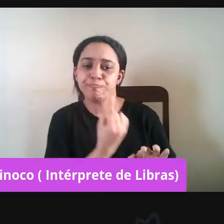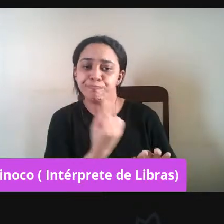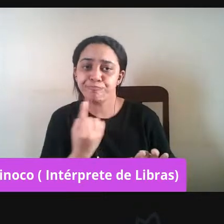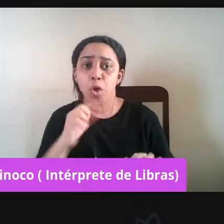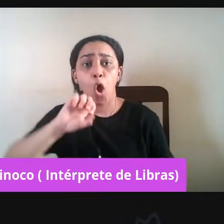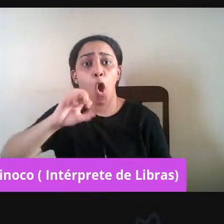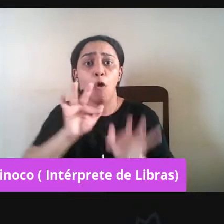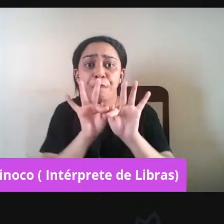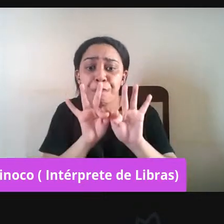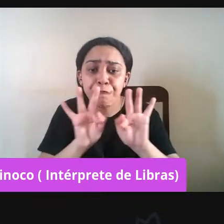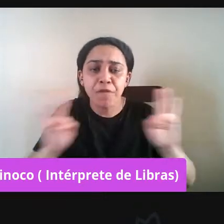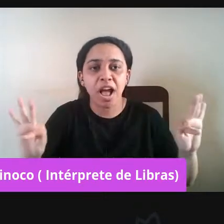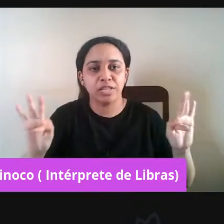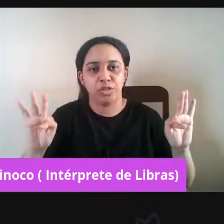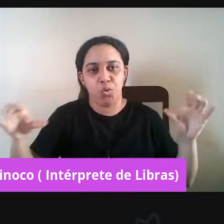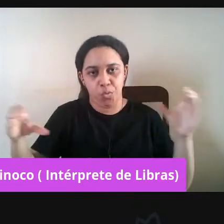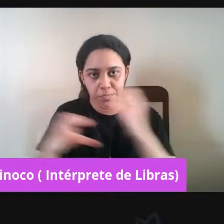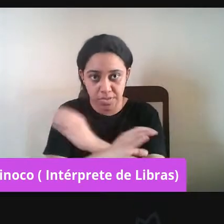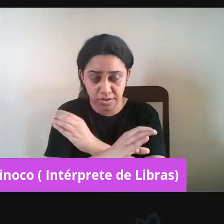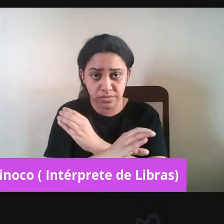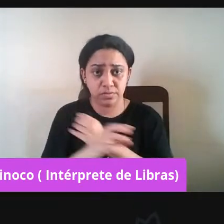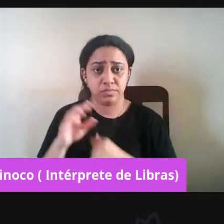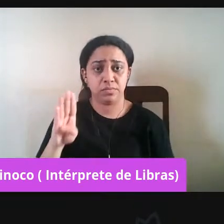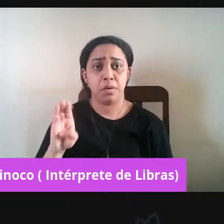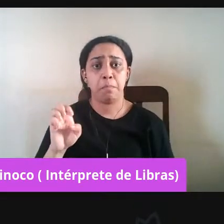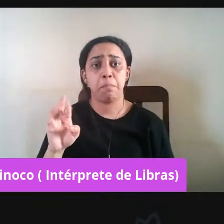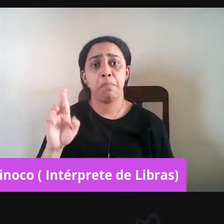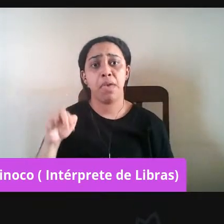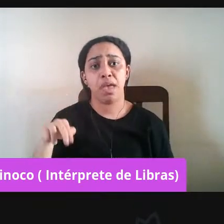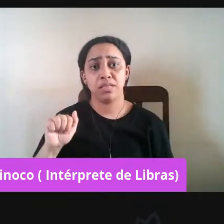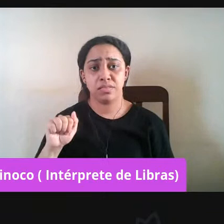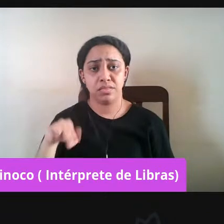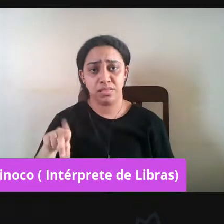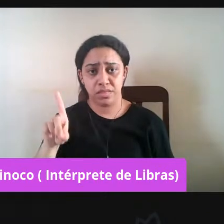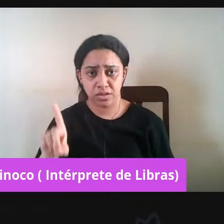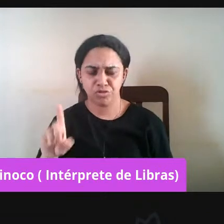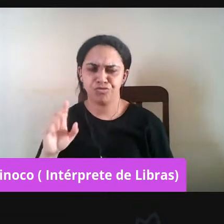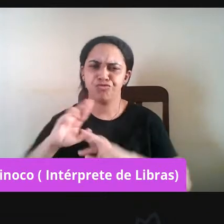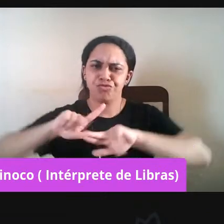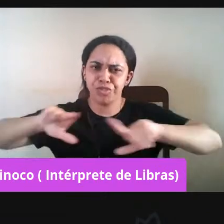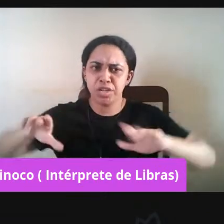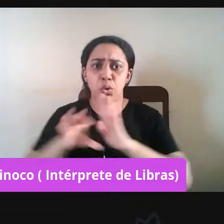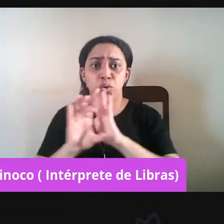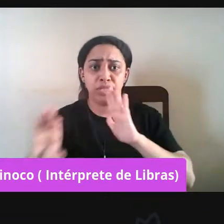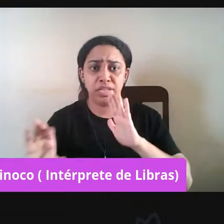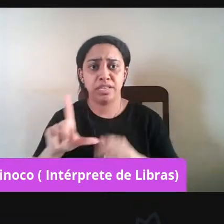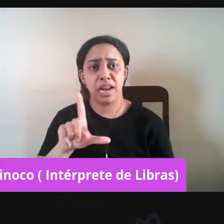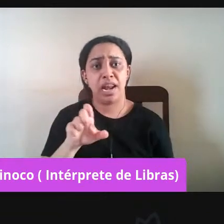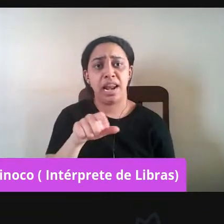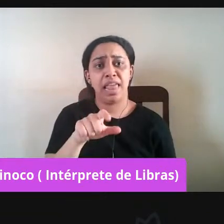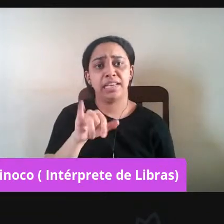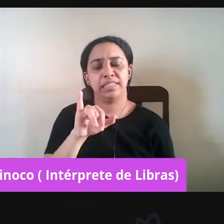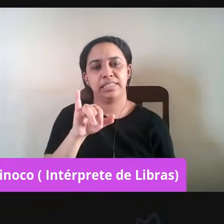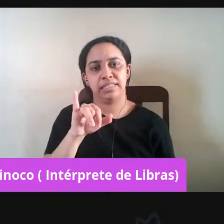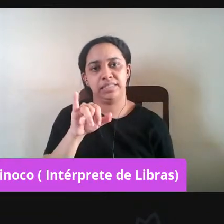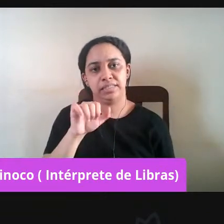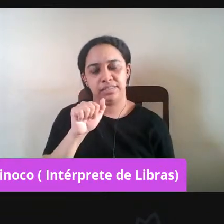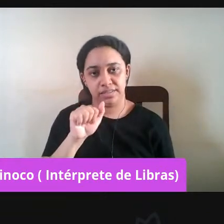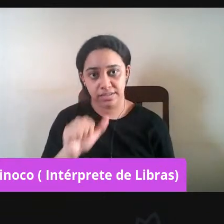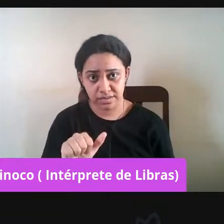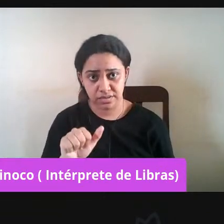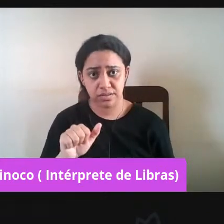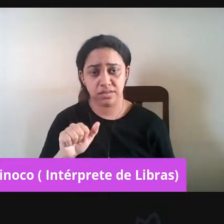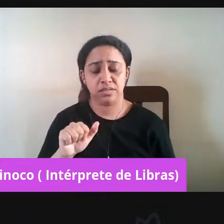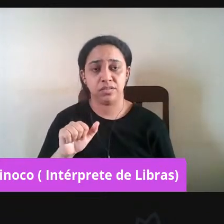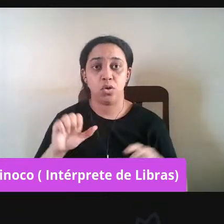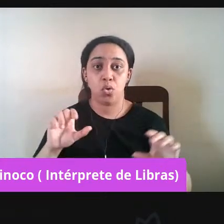aspa. Bernard Pottier, ao definir os diferentes tipos de lexia, coloca entre elas as lexias simples, as lexias